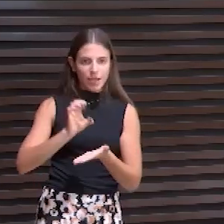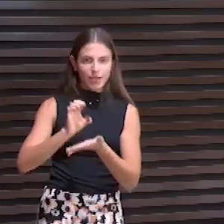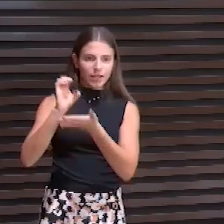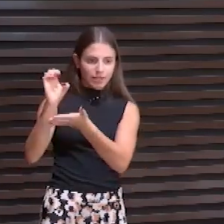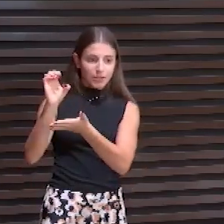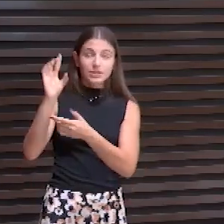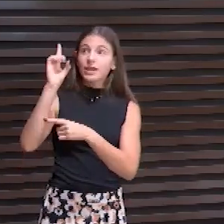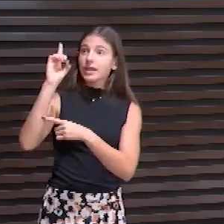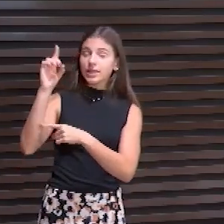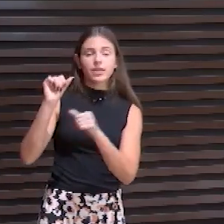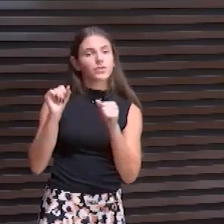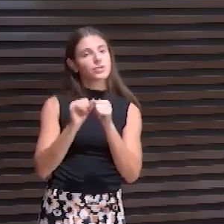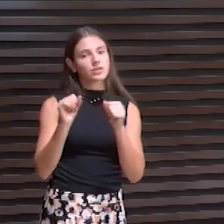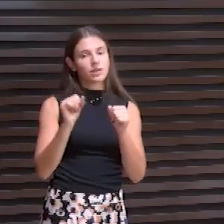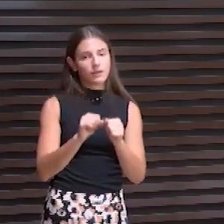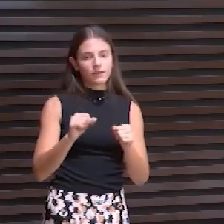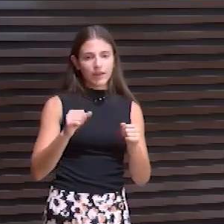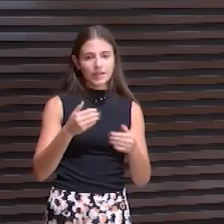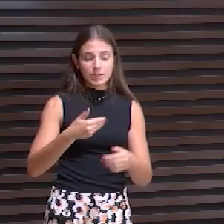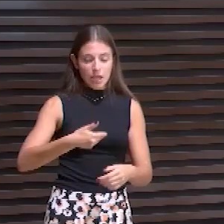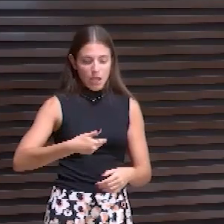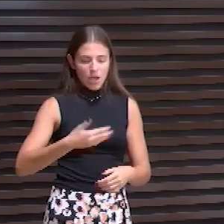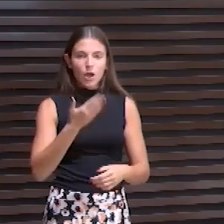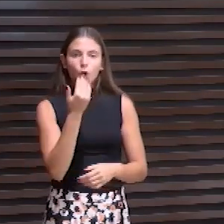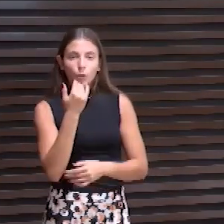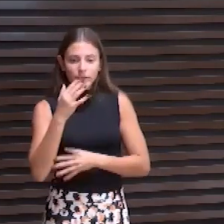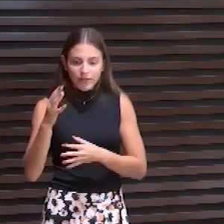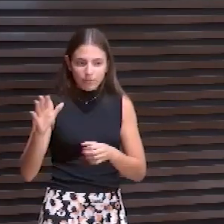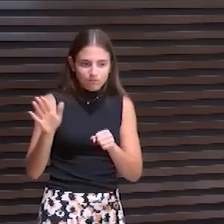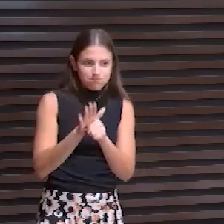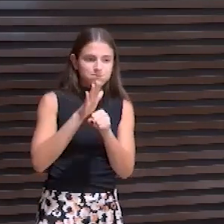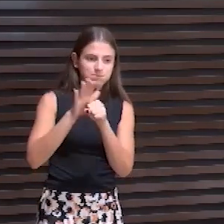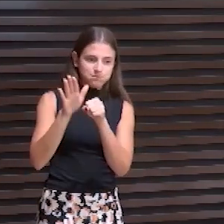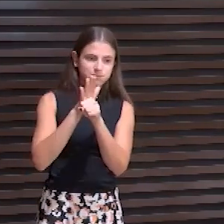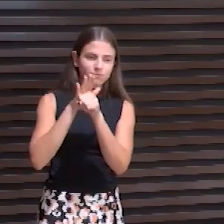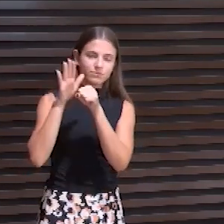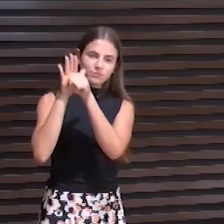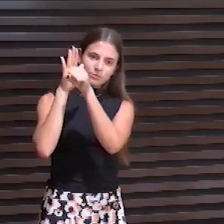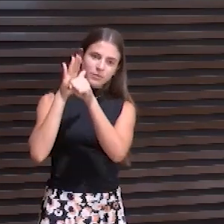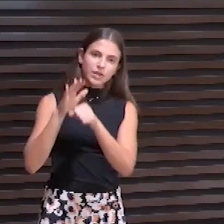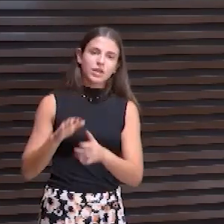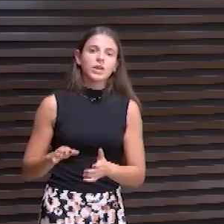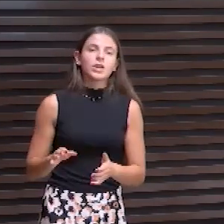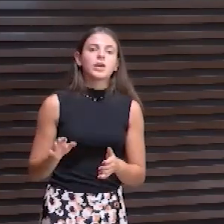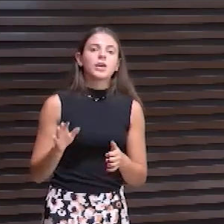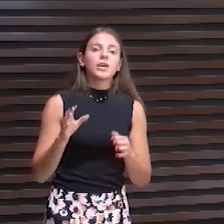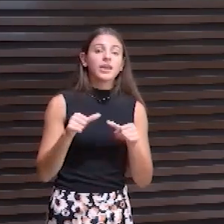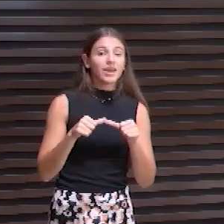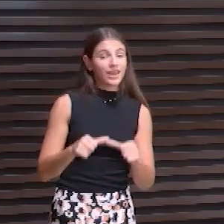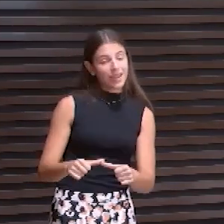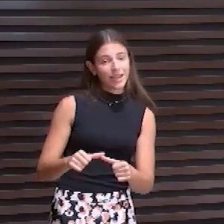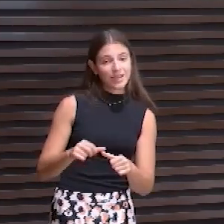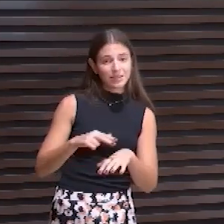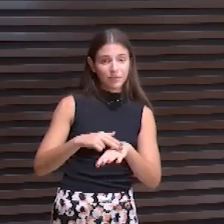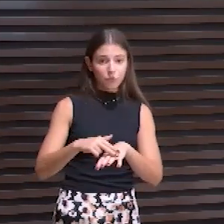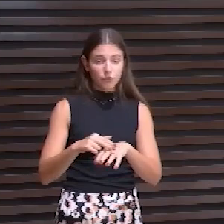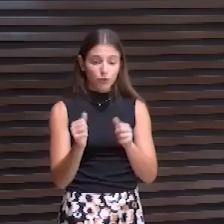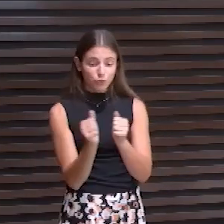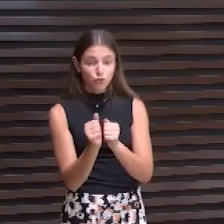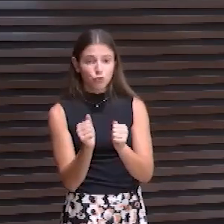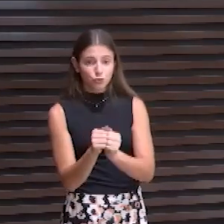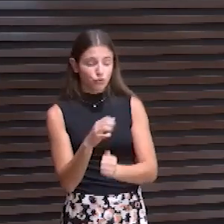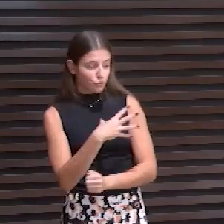comida e o alimento para eles ficarem naquele tempo ali. Elias e essa viúva com o filho dela